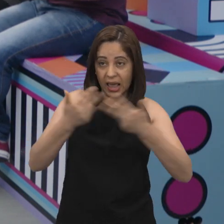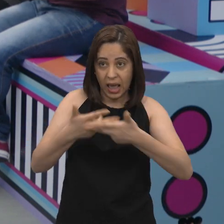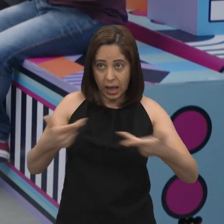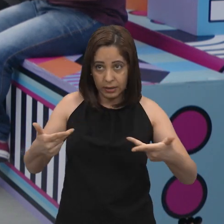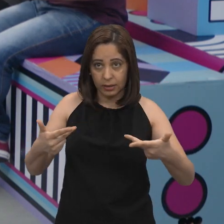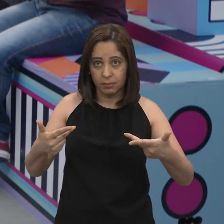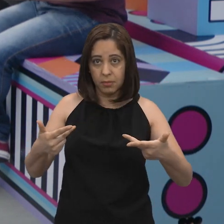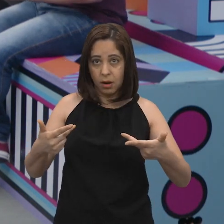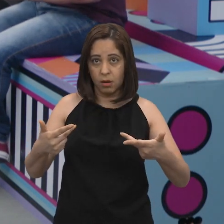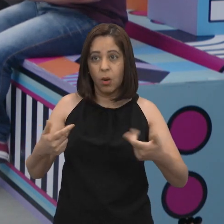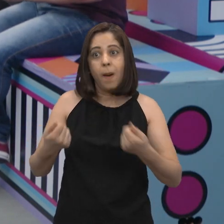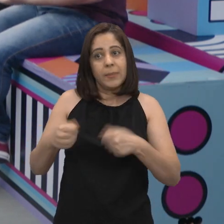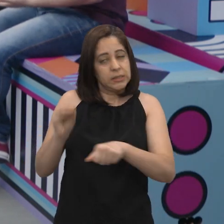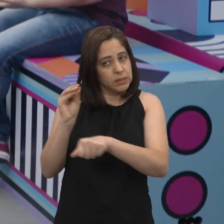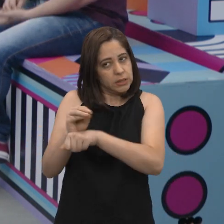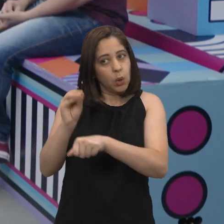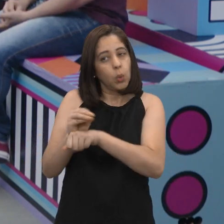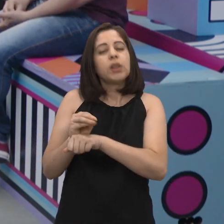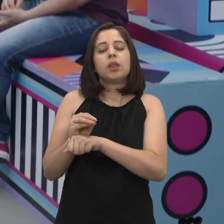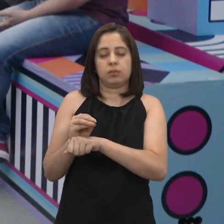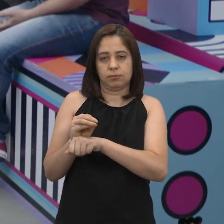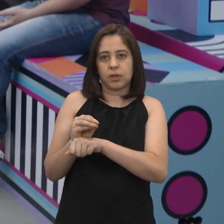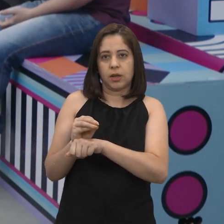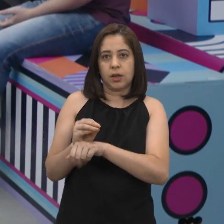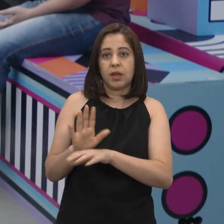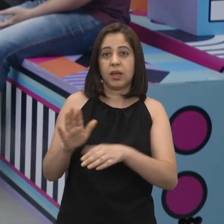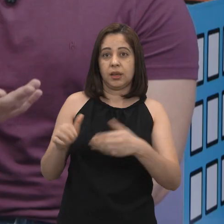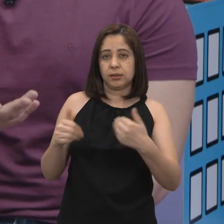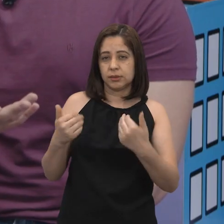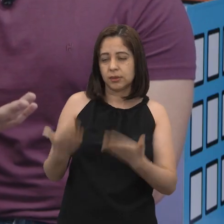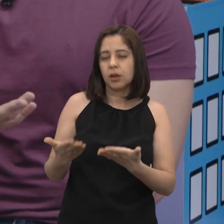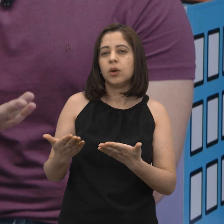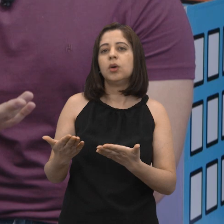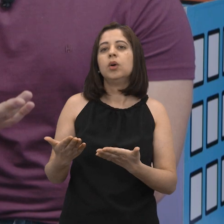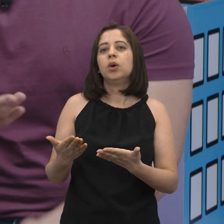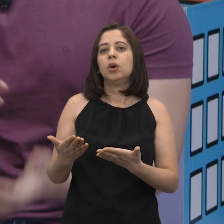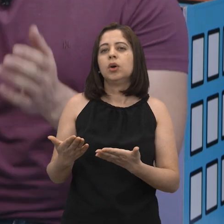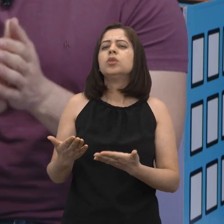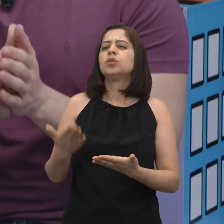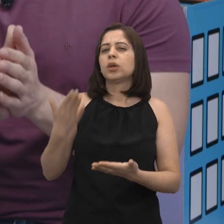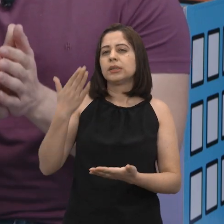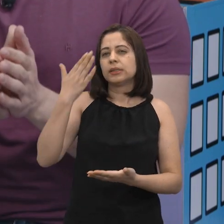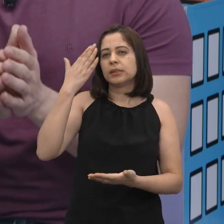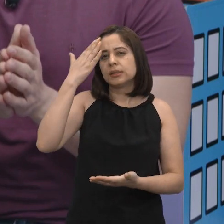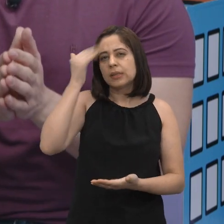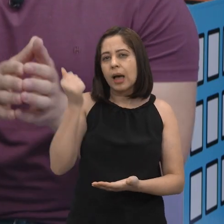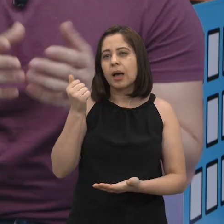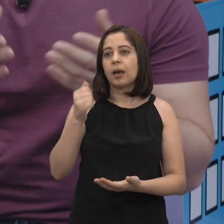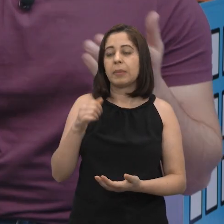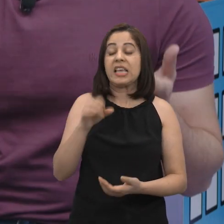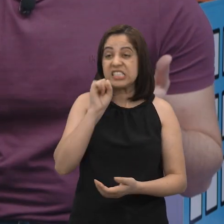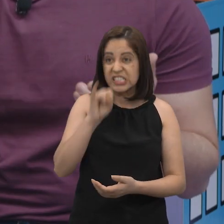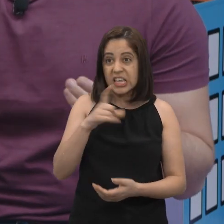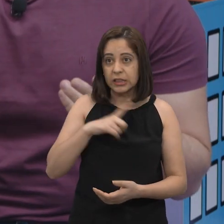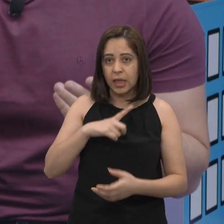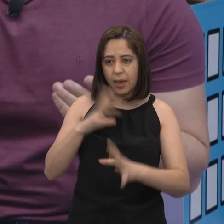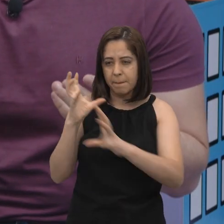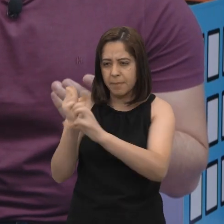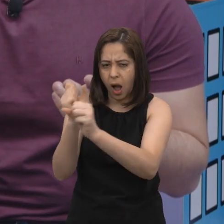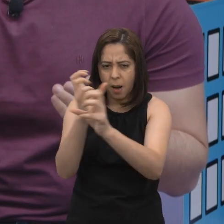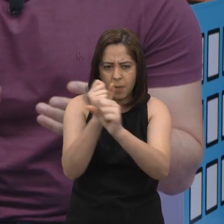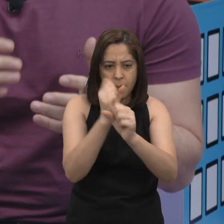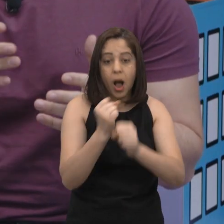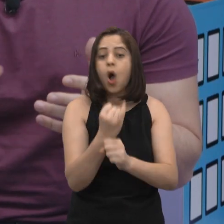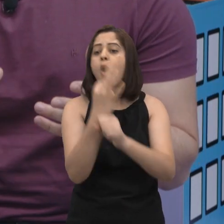como membro da família. Claro. mesmo, É claro, né? com certeza. Então, quando a gente leva isso em conta, e a gente sabe que está acontecendo, de repente, um censo